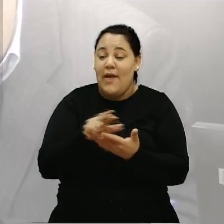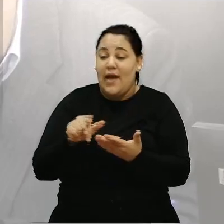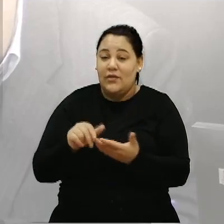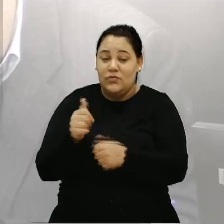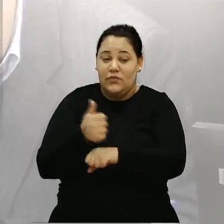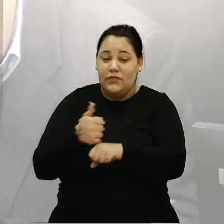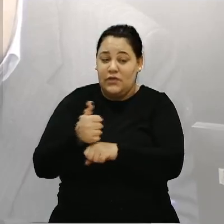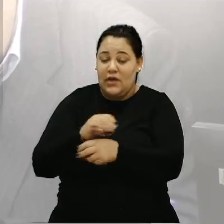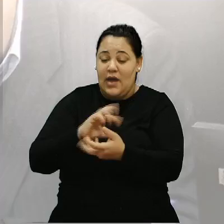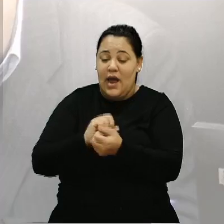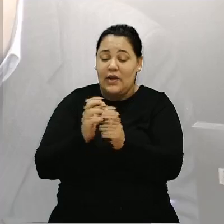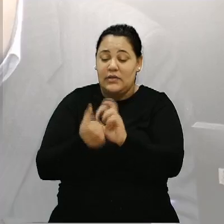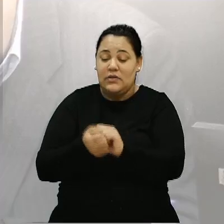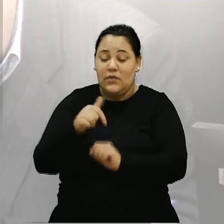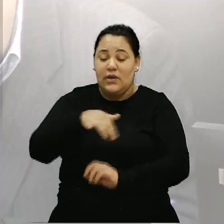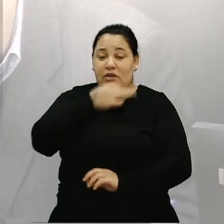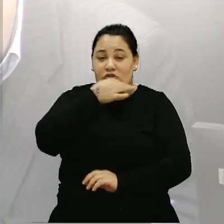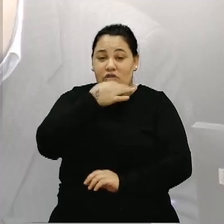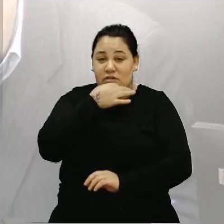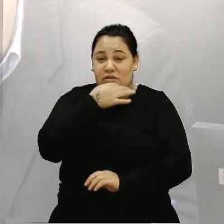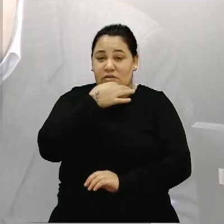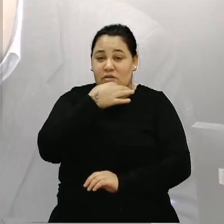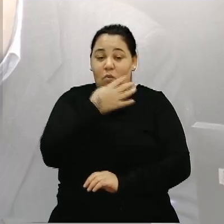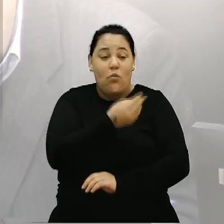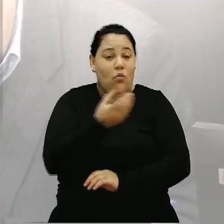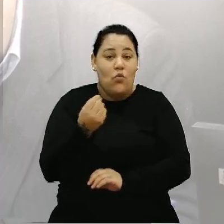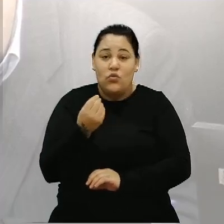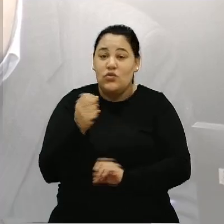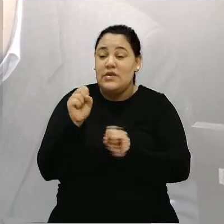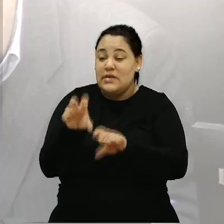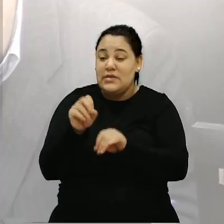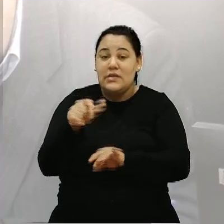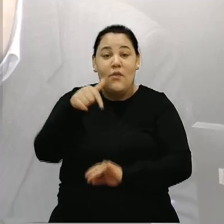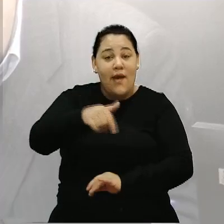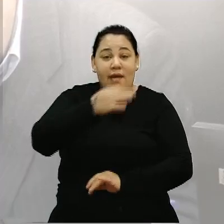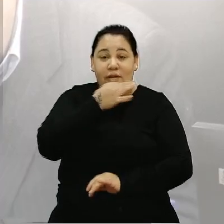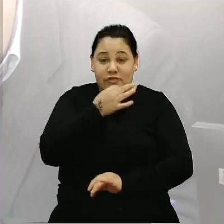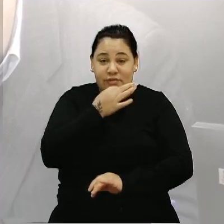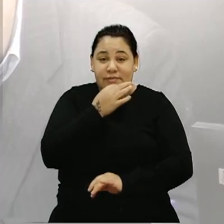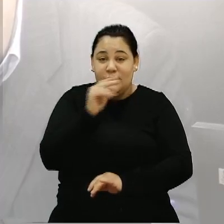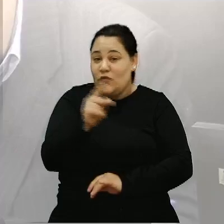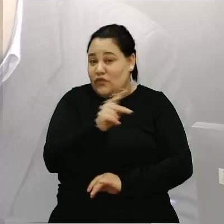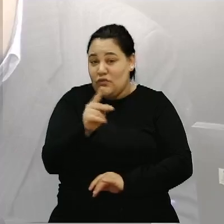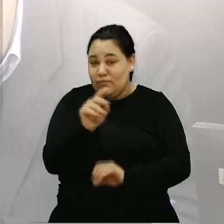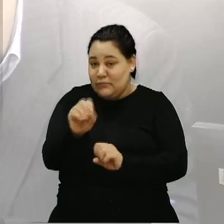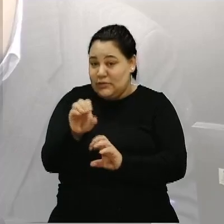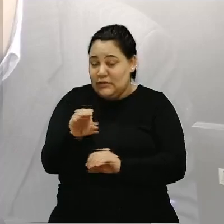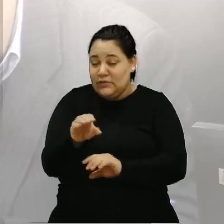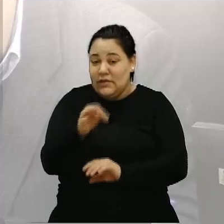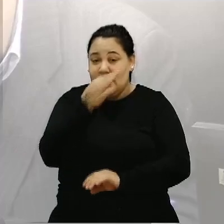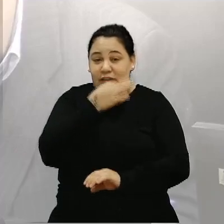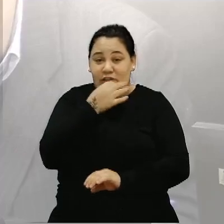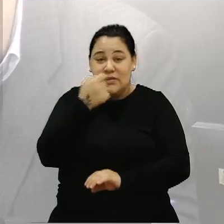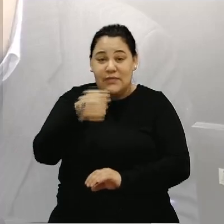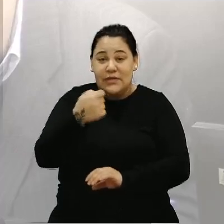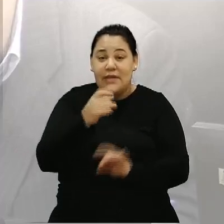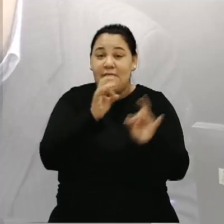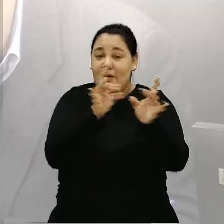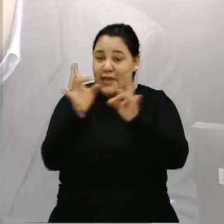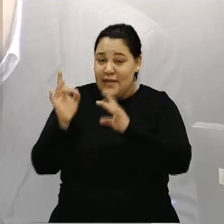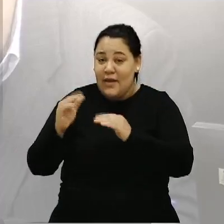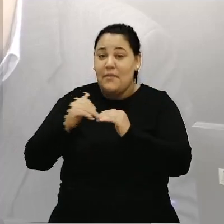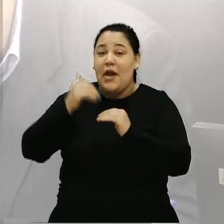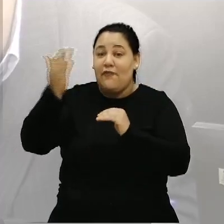de ensinar. Muitos artesãos ensinam aqui em Caxias do Sul. Caxias do Sul precisa cada vez mais se vender externamente e